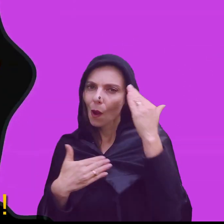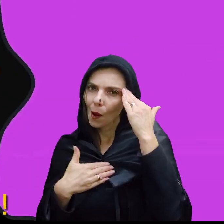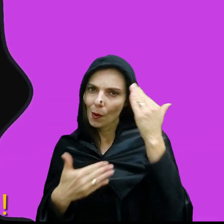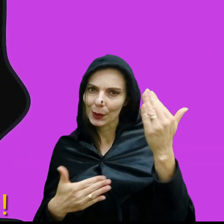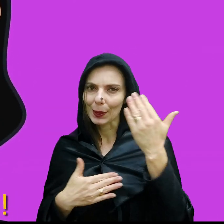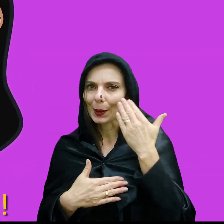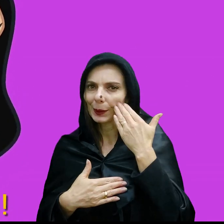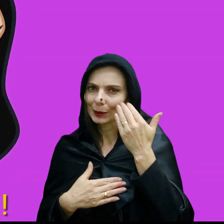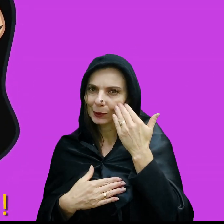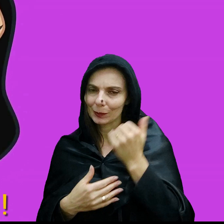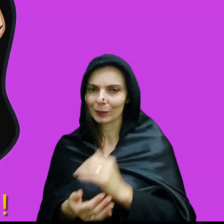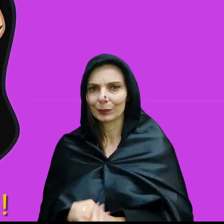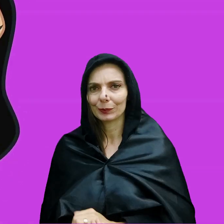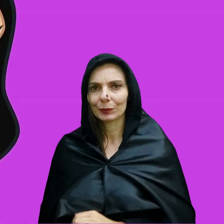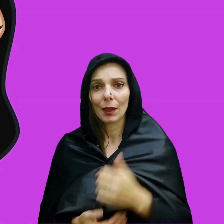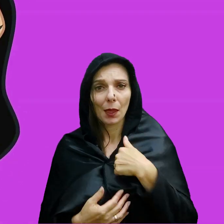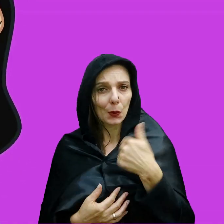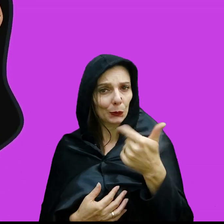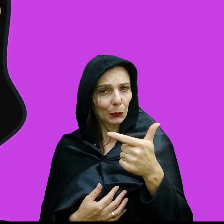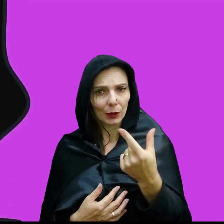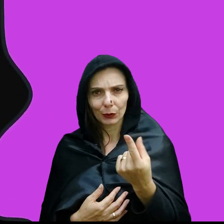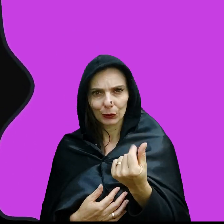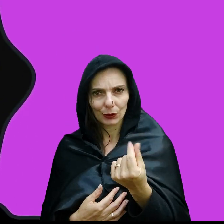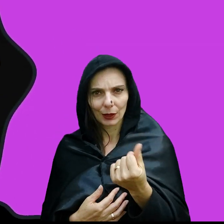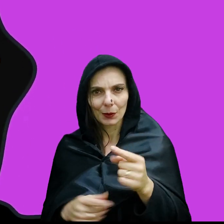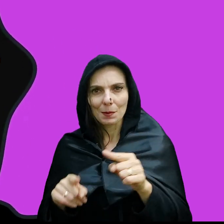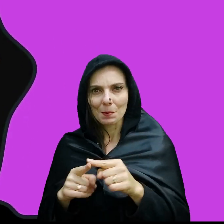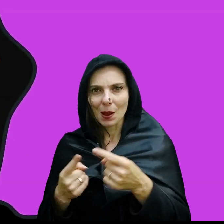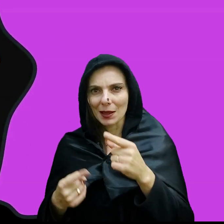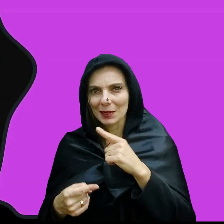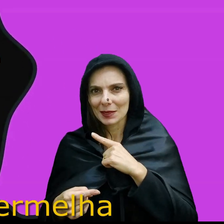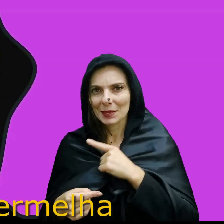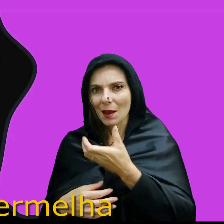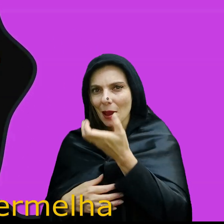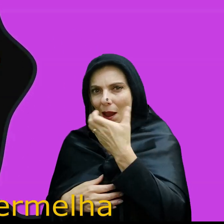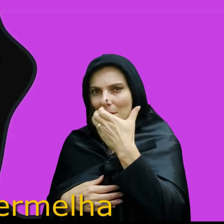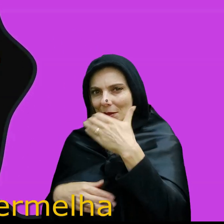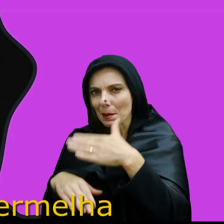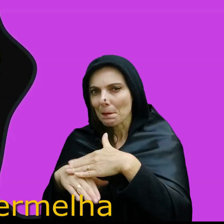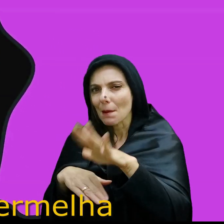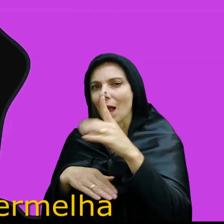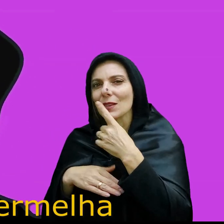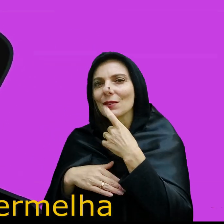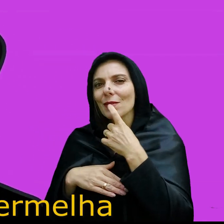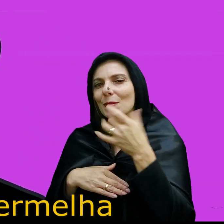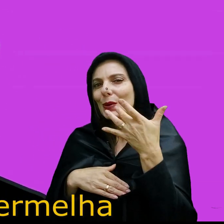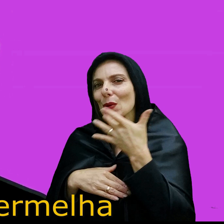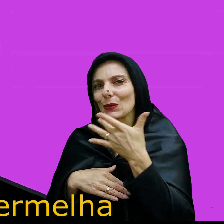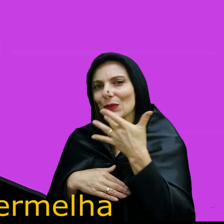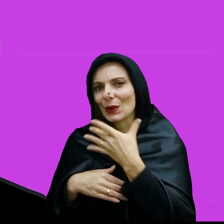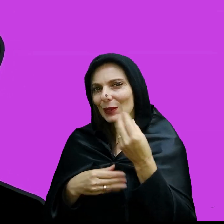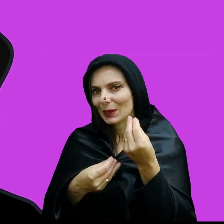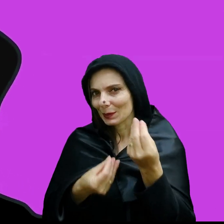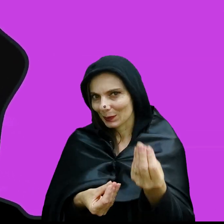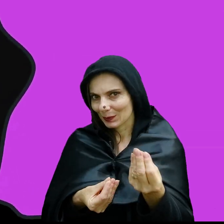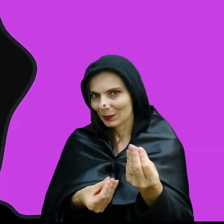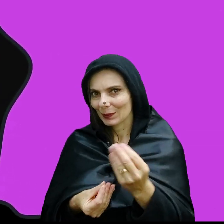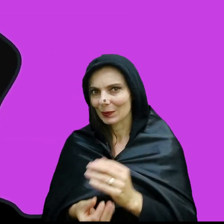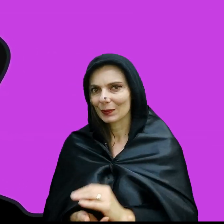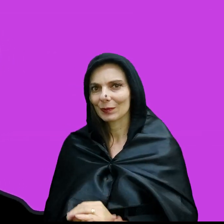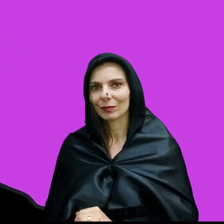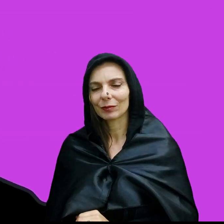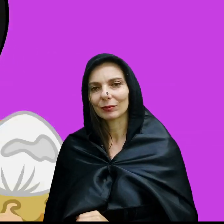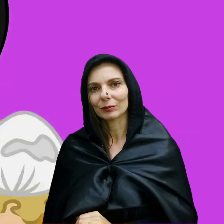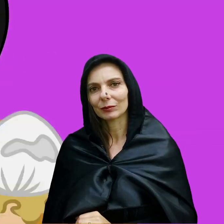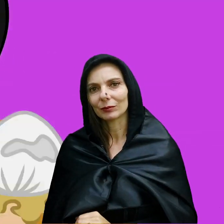Obrigada, minha querida. Eu não tenho dinheiro, mas tenho a maçã mais vermelha e deliciosa